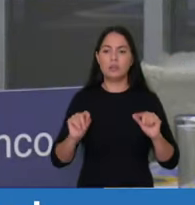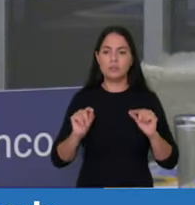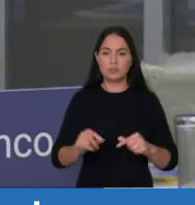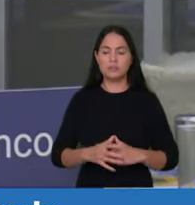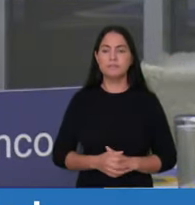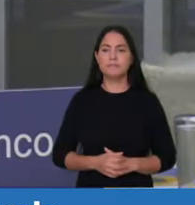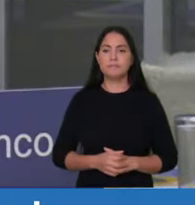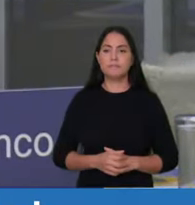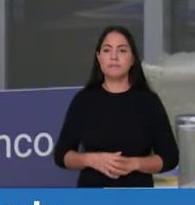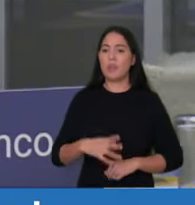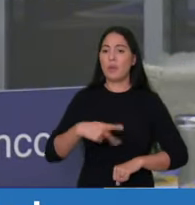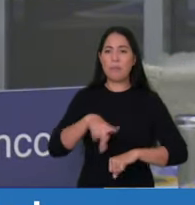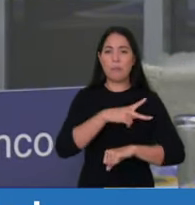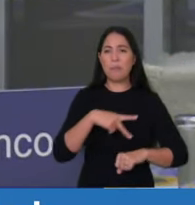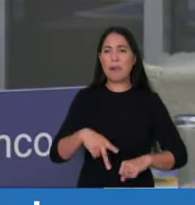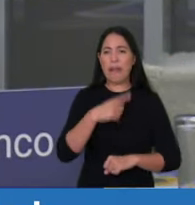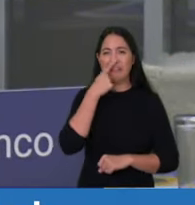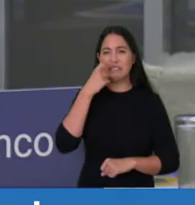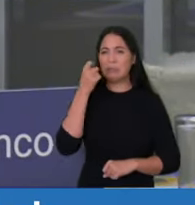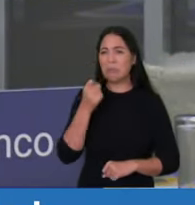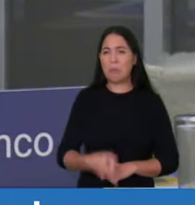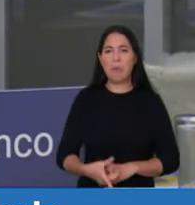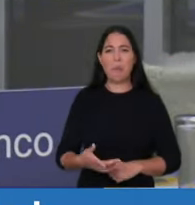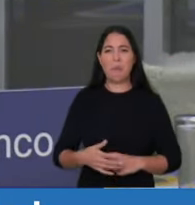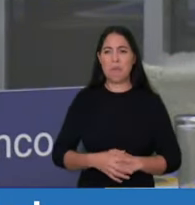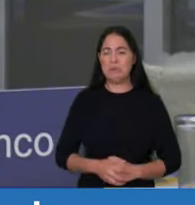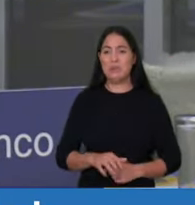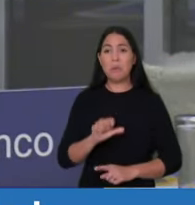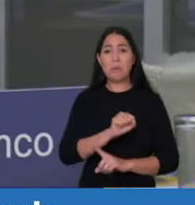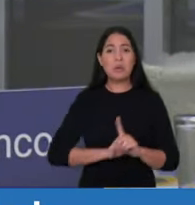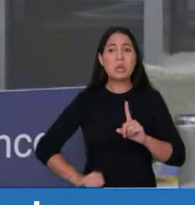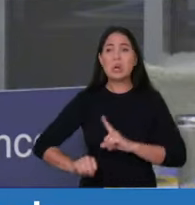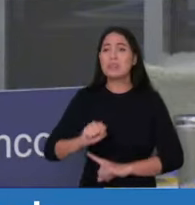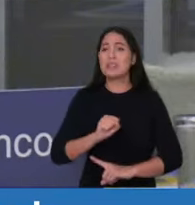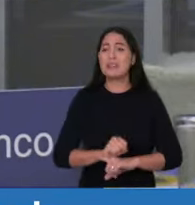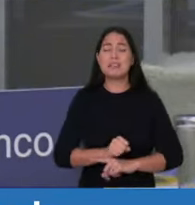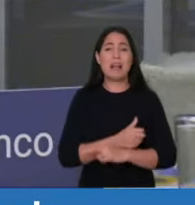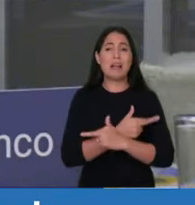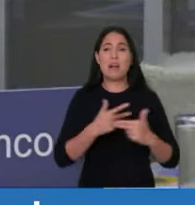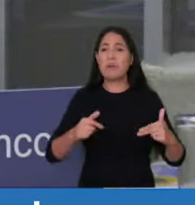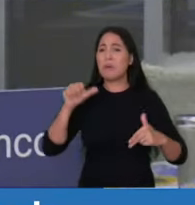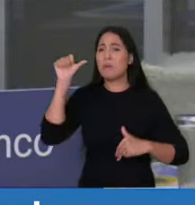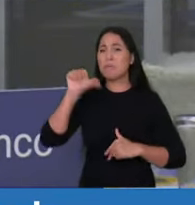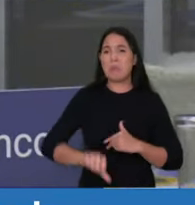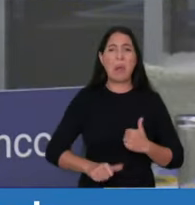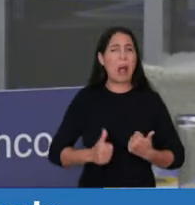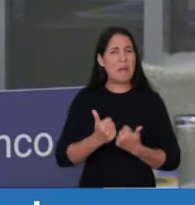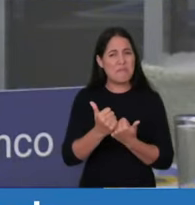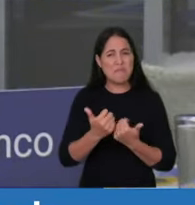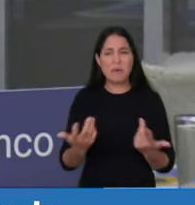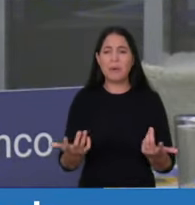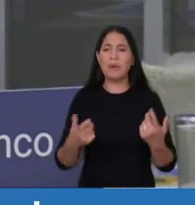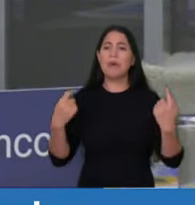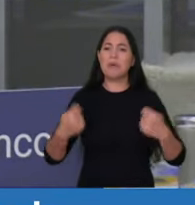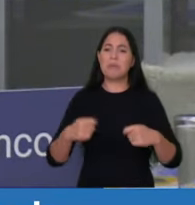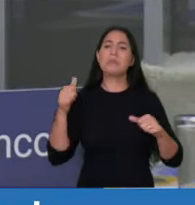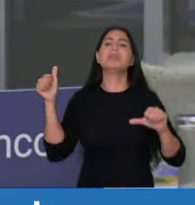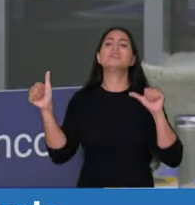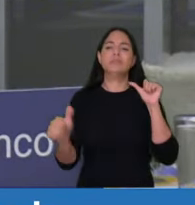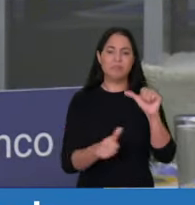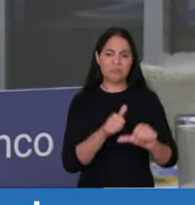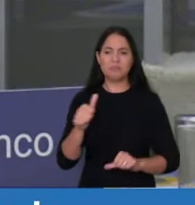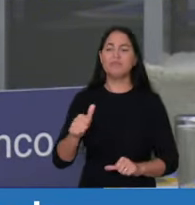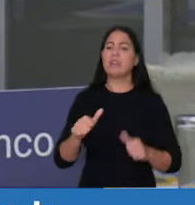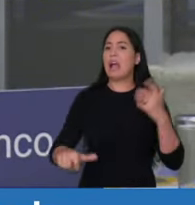apodrecido, de uma sociedade que é conivente com as piores coisas e que precisa ser radicalmente reformulada.